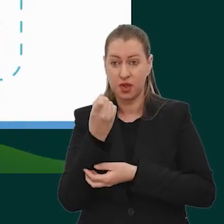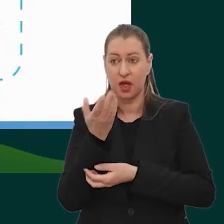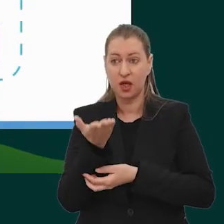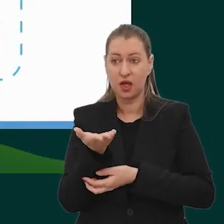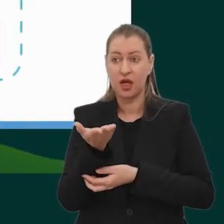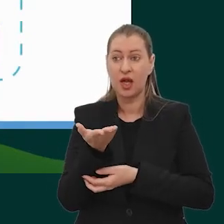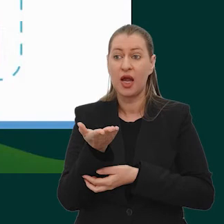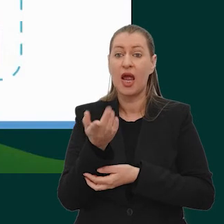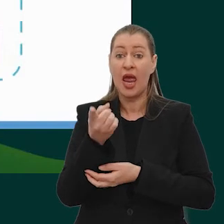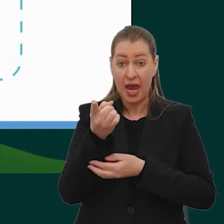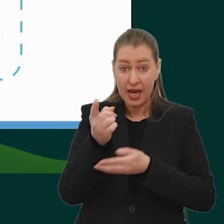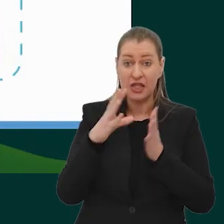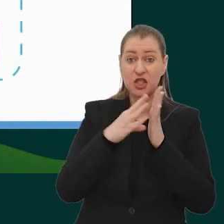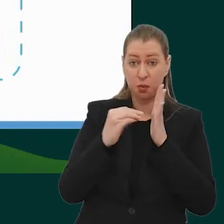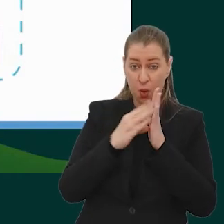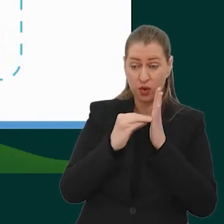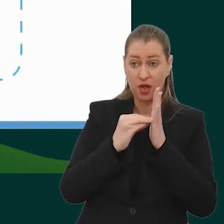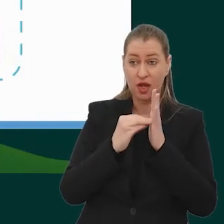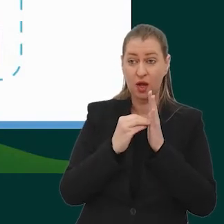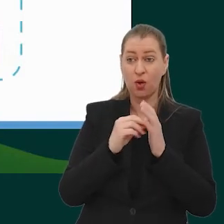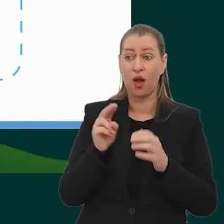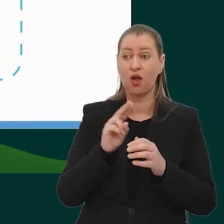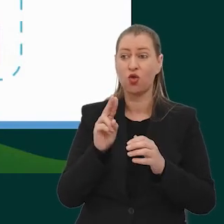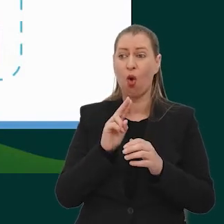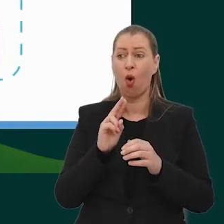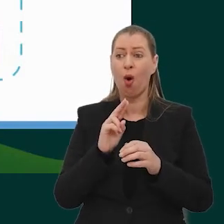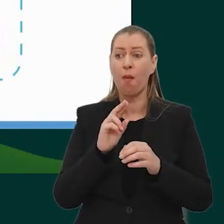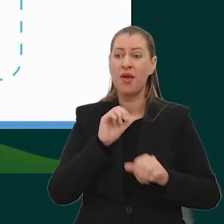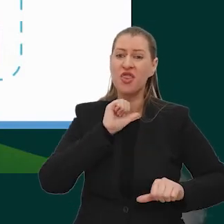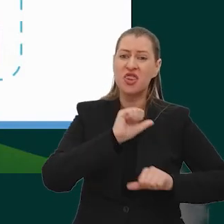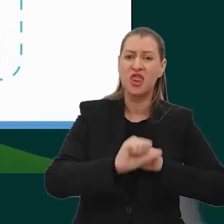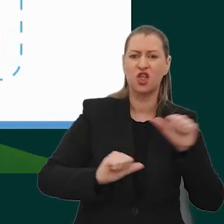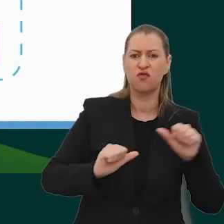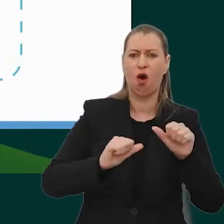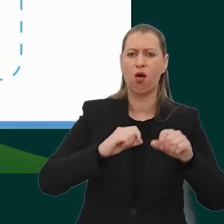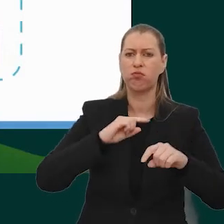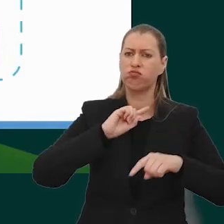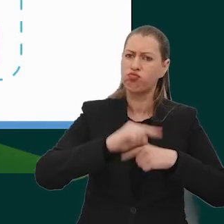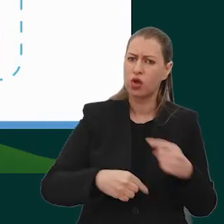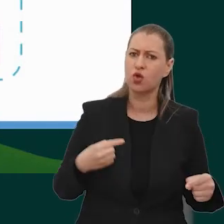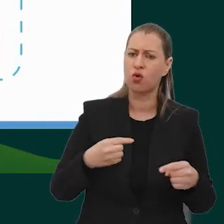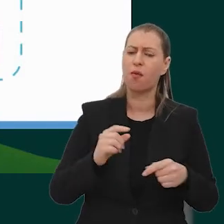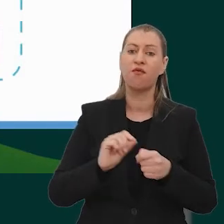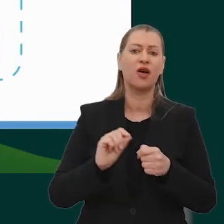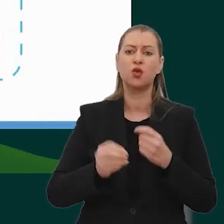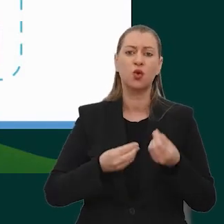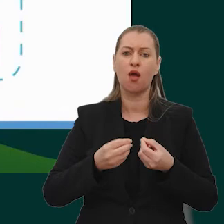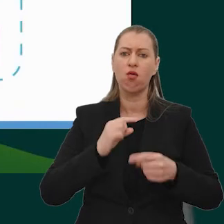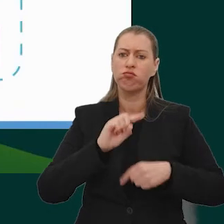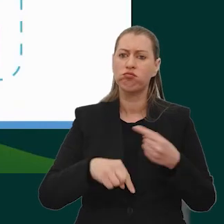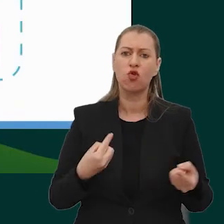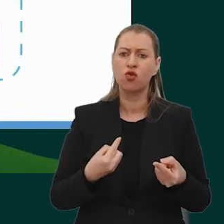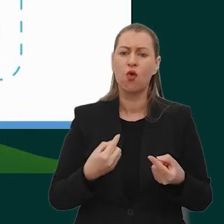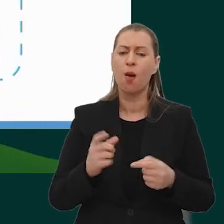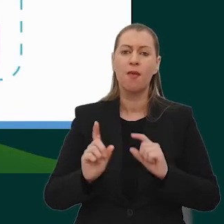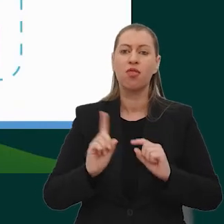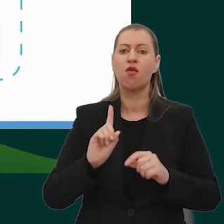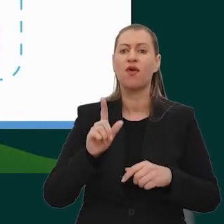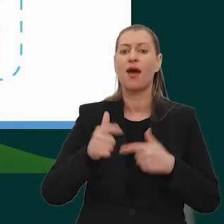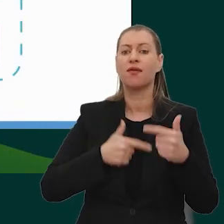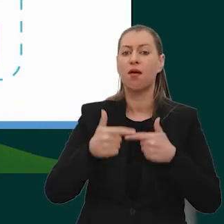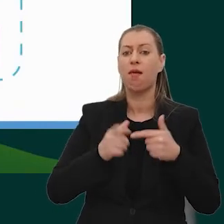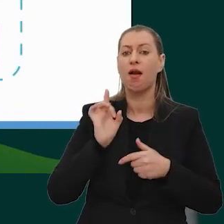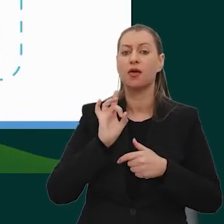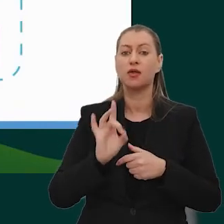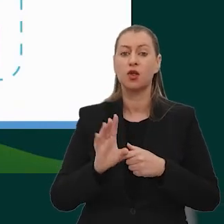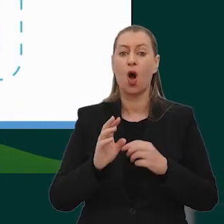O BERT ele é chamado de Transformer, e um Transformer, o que ele faz? Ele não vai trabalhar apenas com